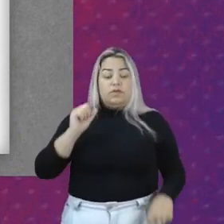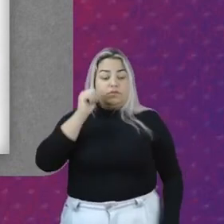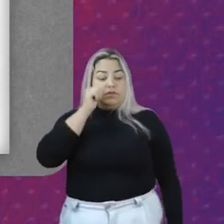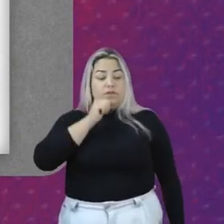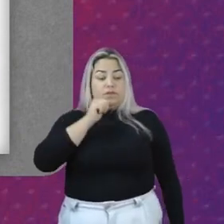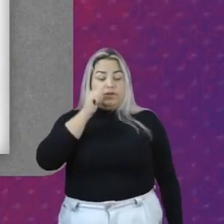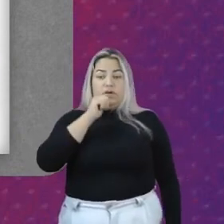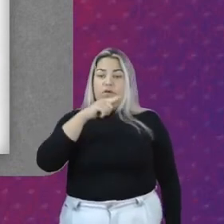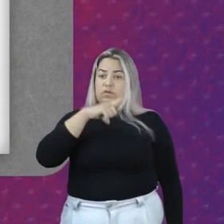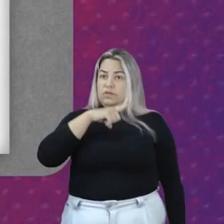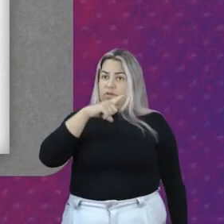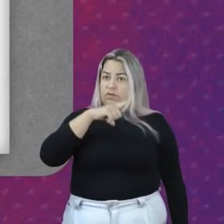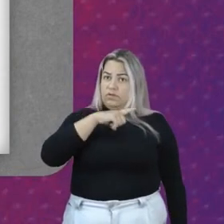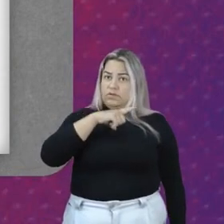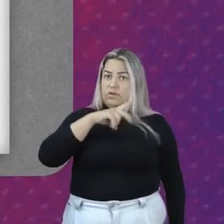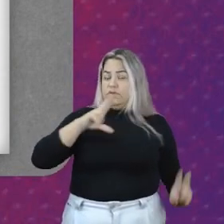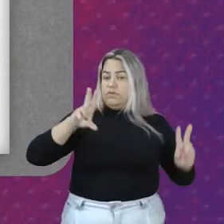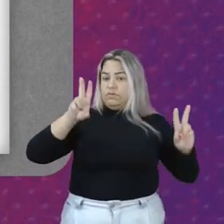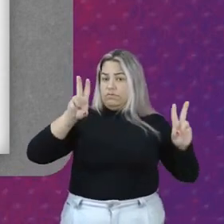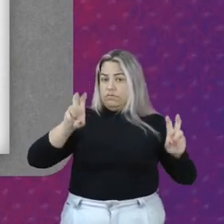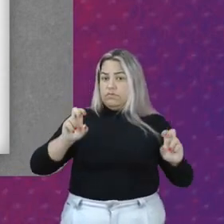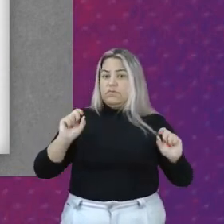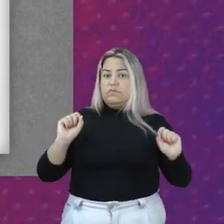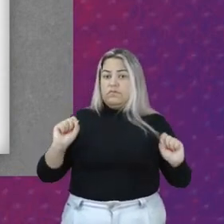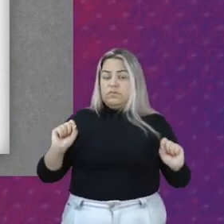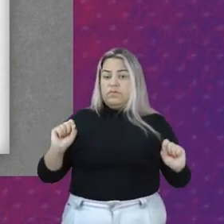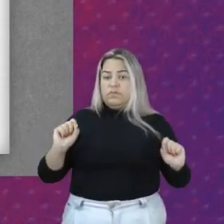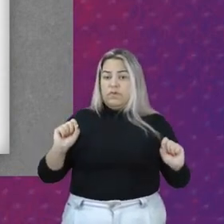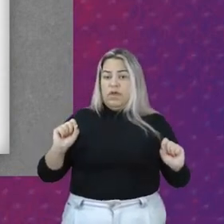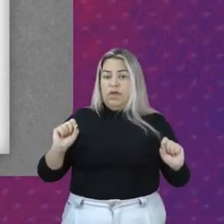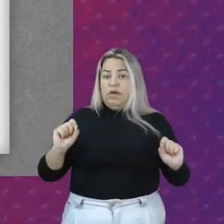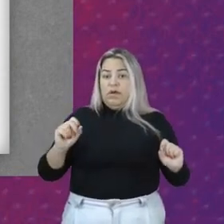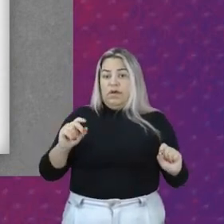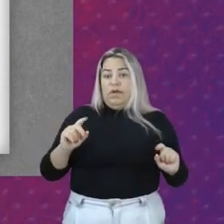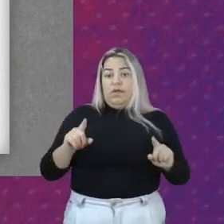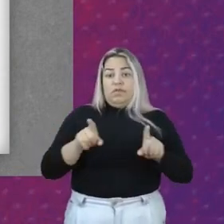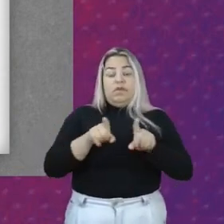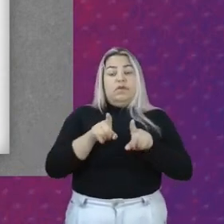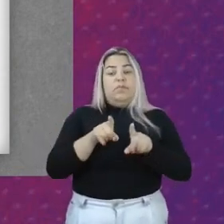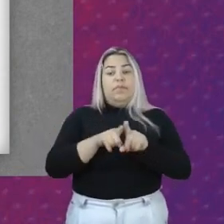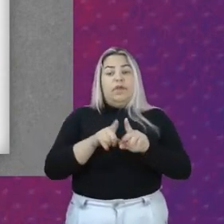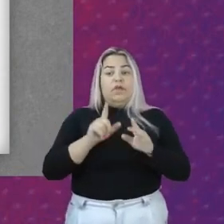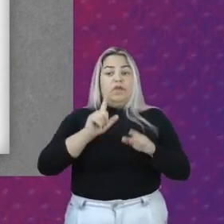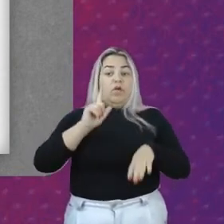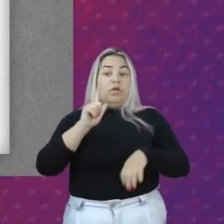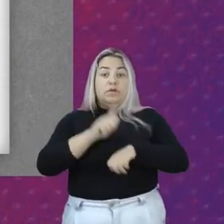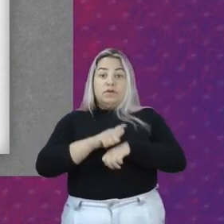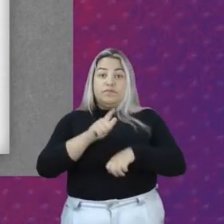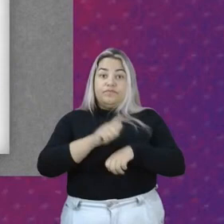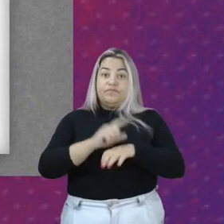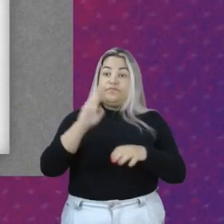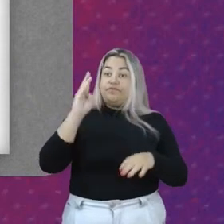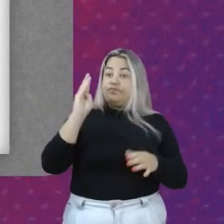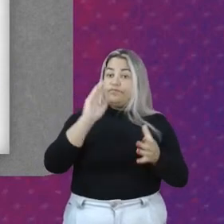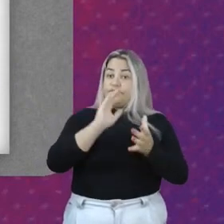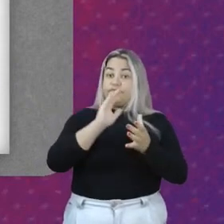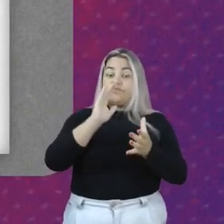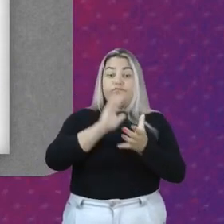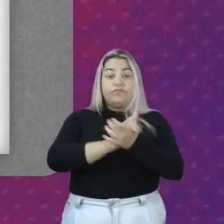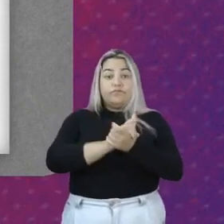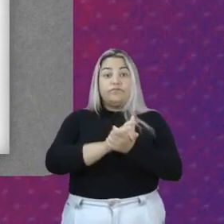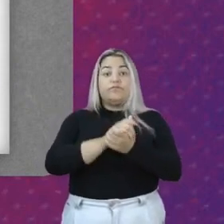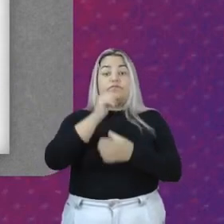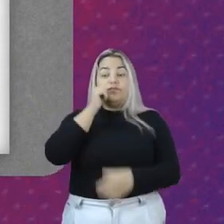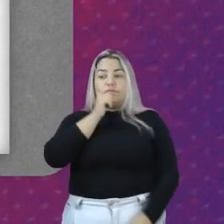mulheres elas tenham domínio sobre essas questões. Segundo, mistificar a mulher em seu papel de esposa e de mãe, como